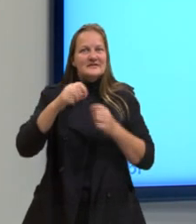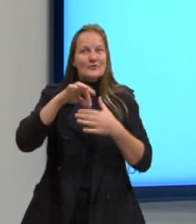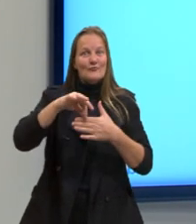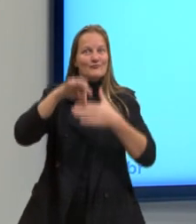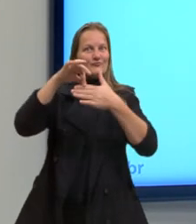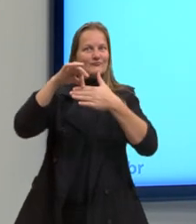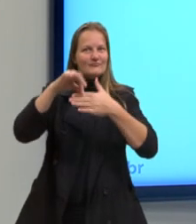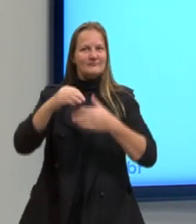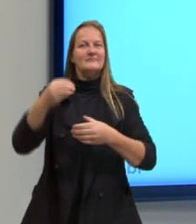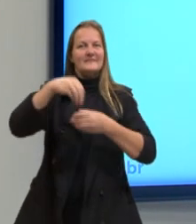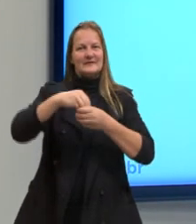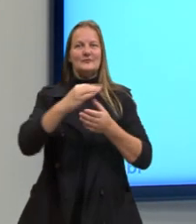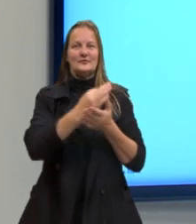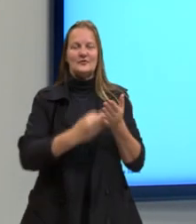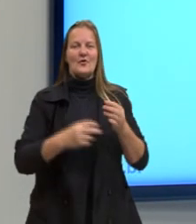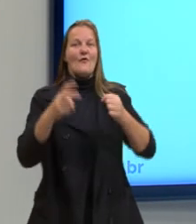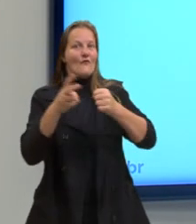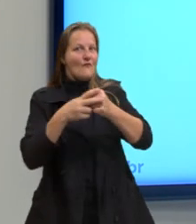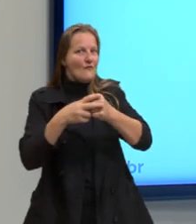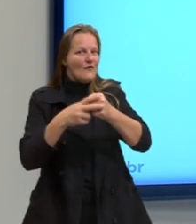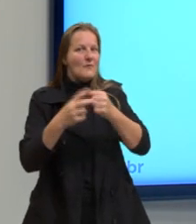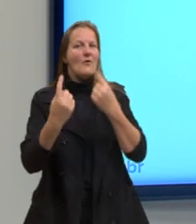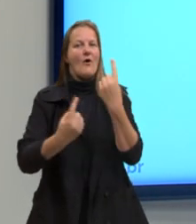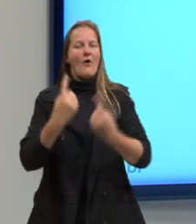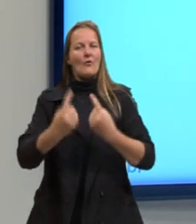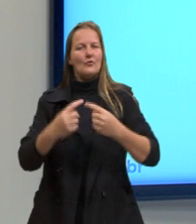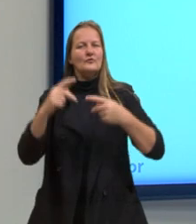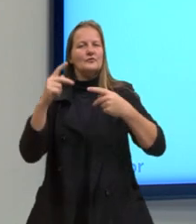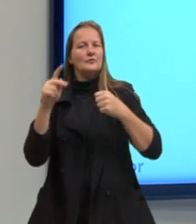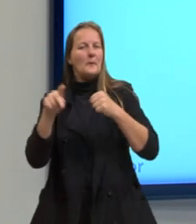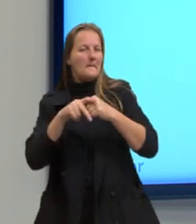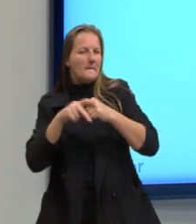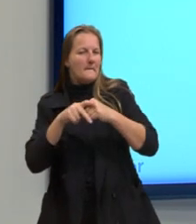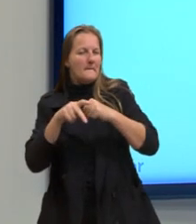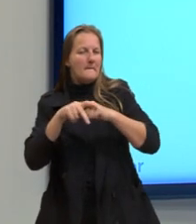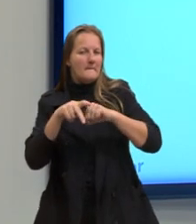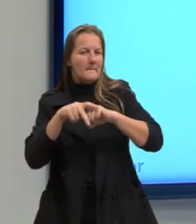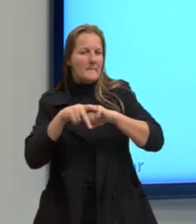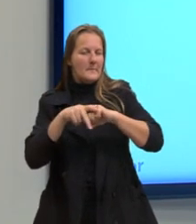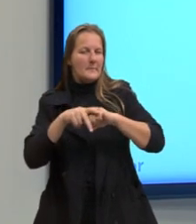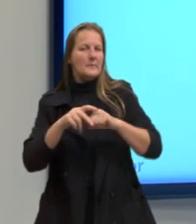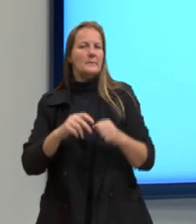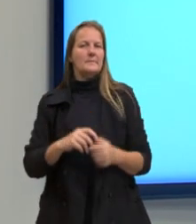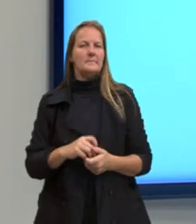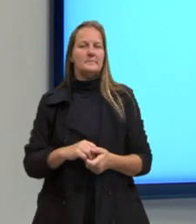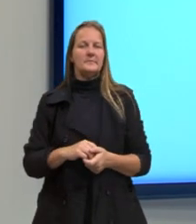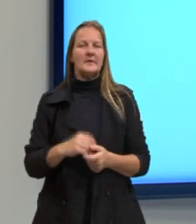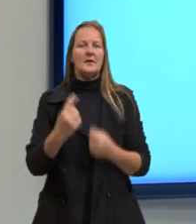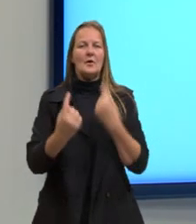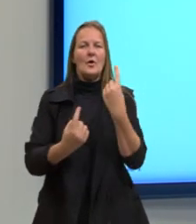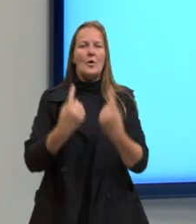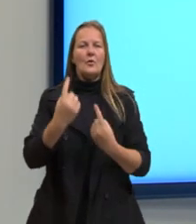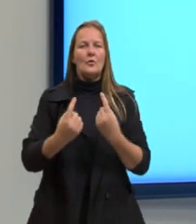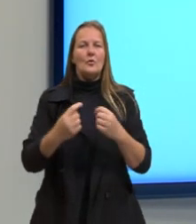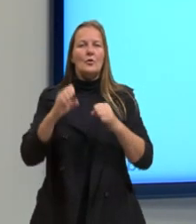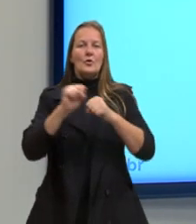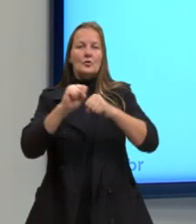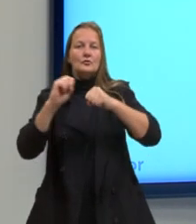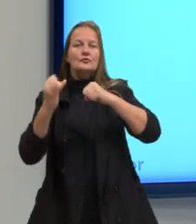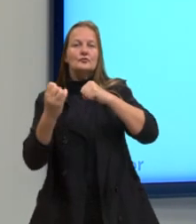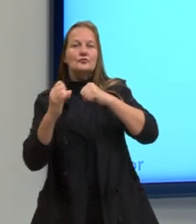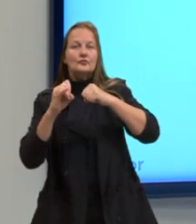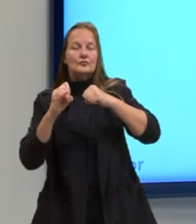destacadas né alguns verbos alguns pronomes algumas alguns substantivos